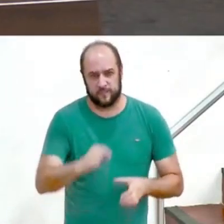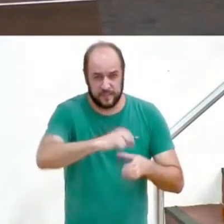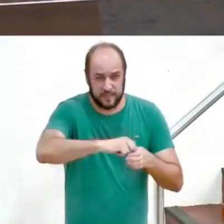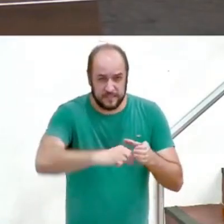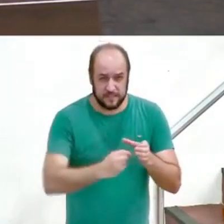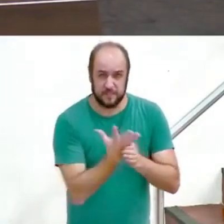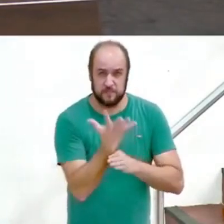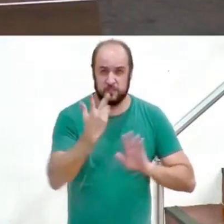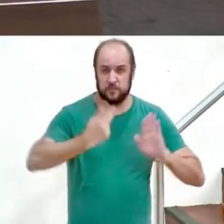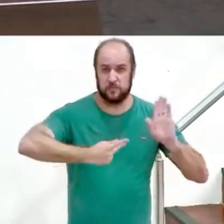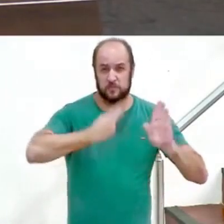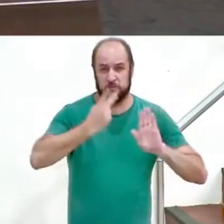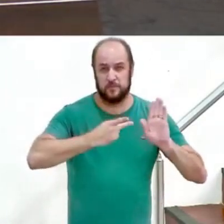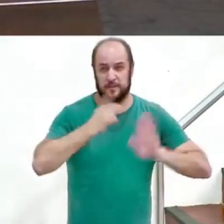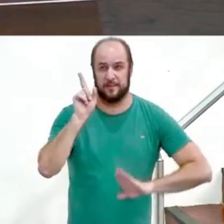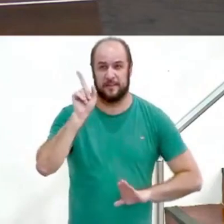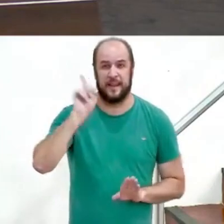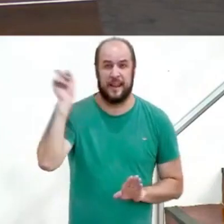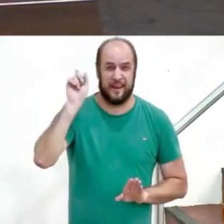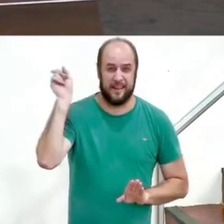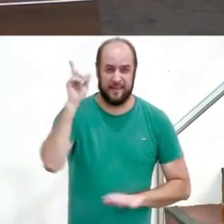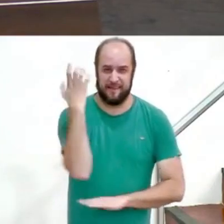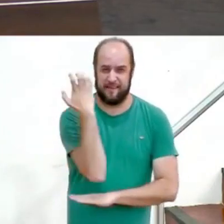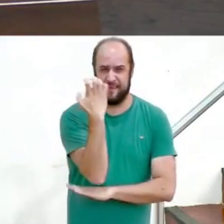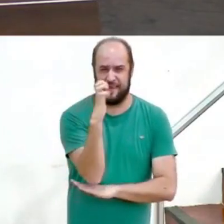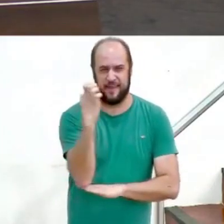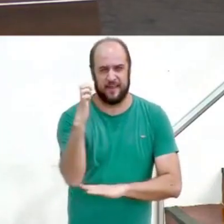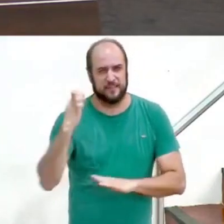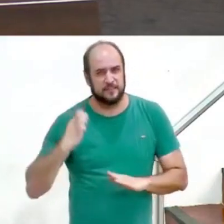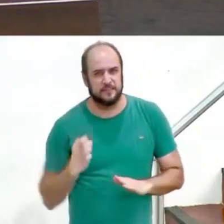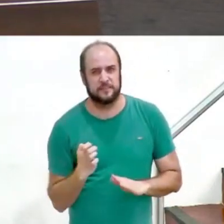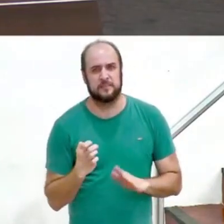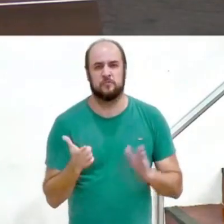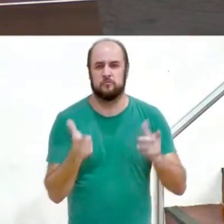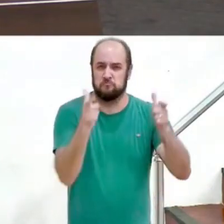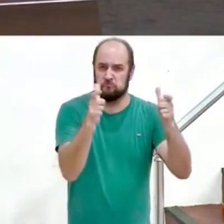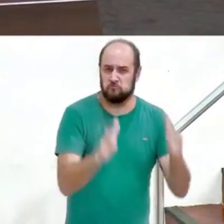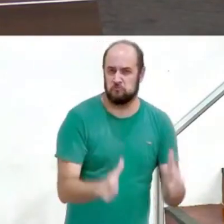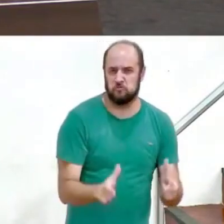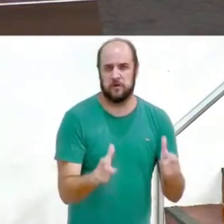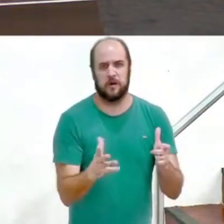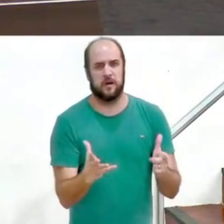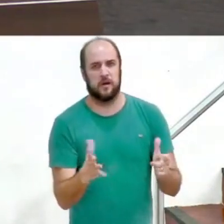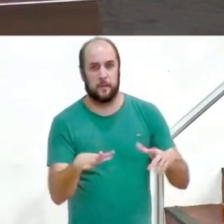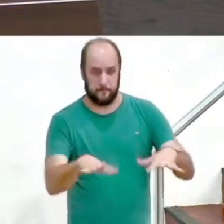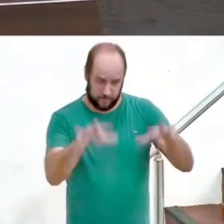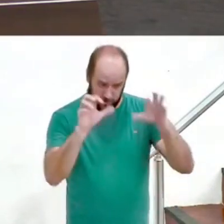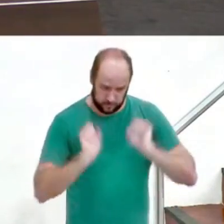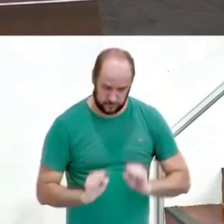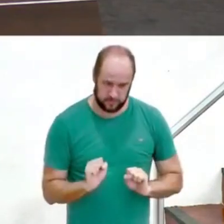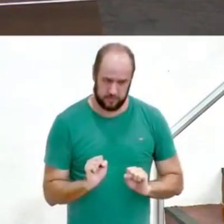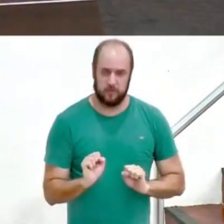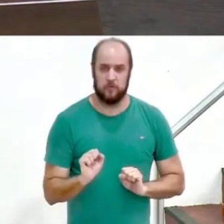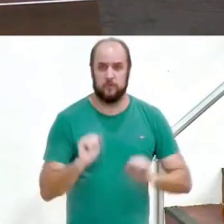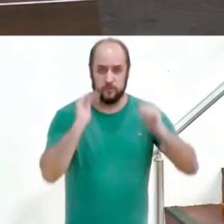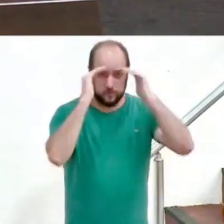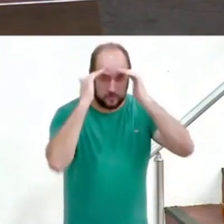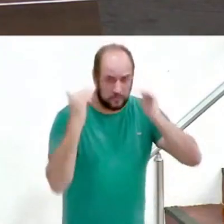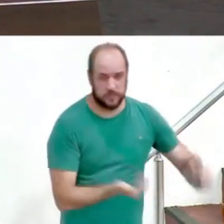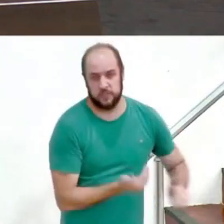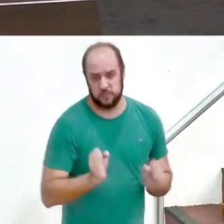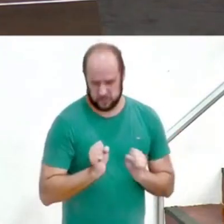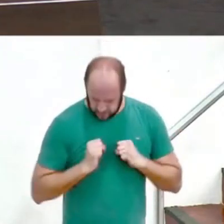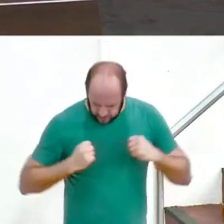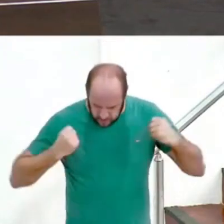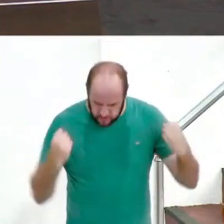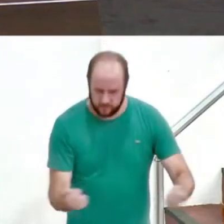prometida lá no Jardim do Éden, no momento ou no cenário da instalação de maldição pela desobediência e rebelião